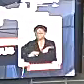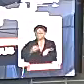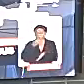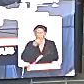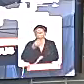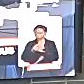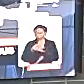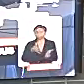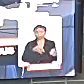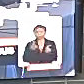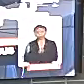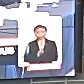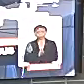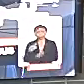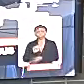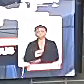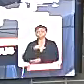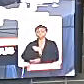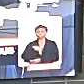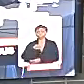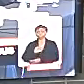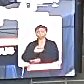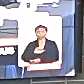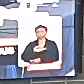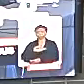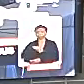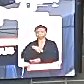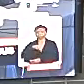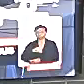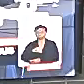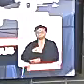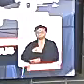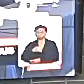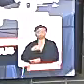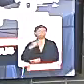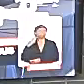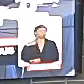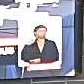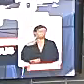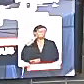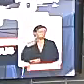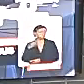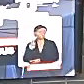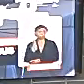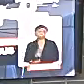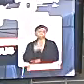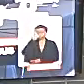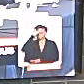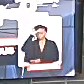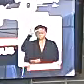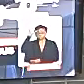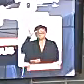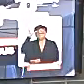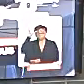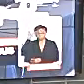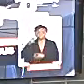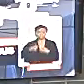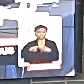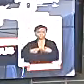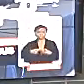palavra para o Anselmo Fabiano Santos Vereador representando aqui a Câmara Municipal de